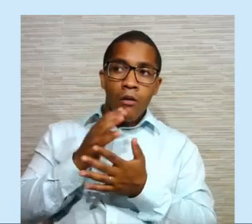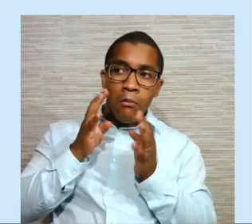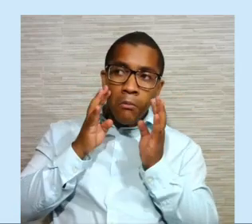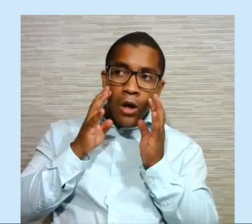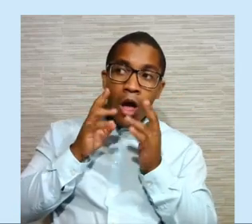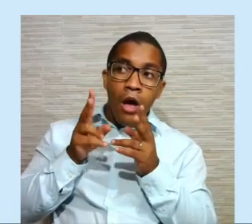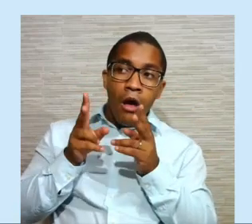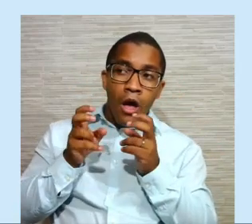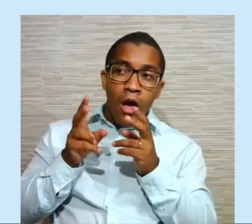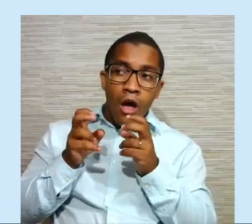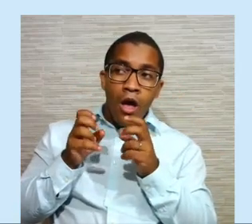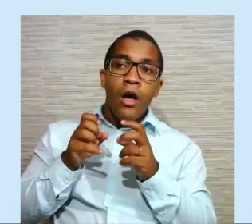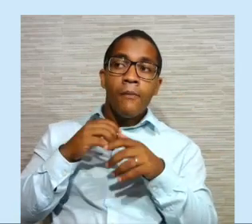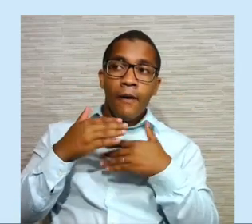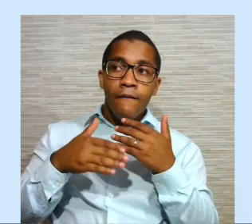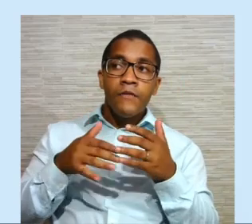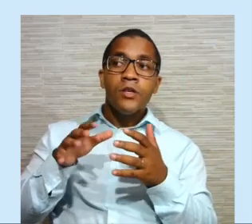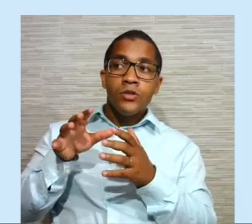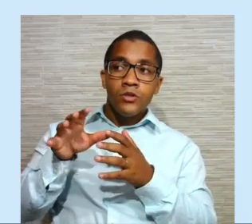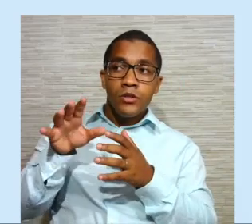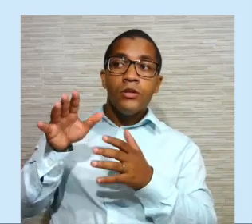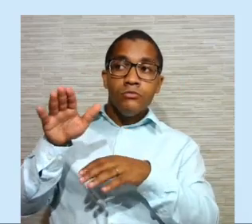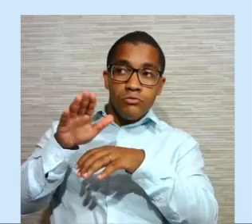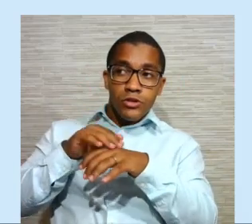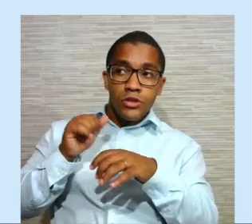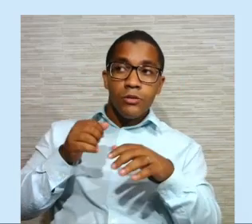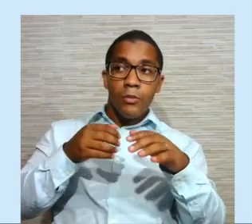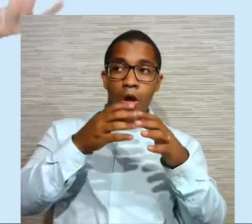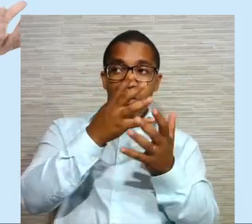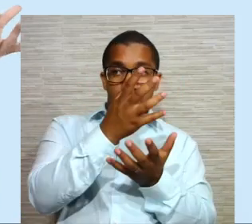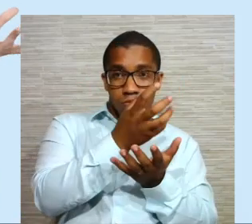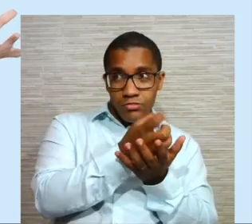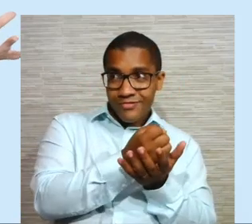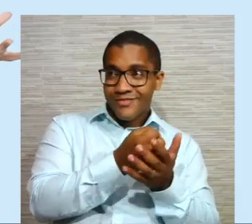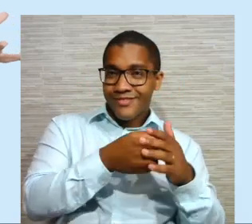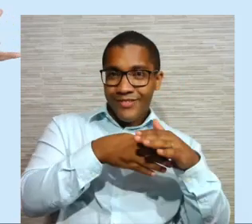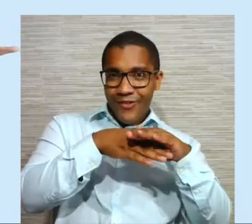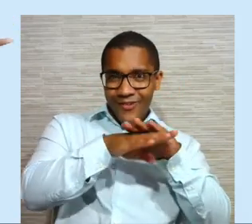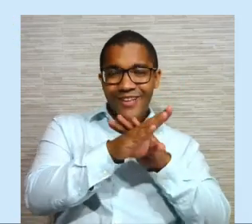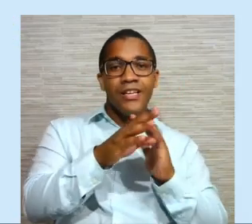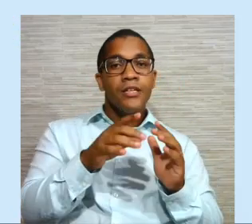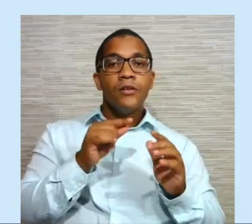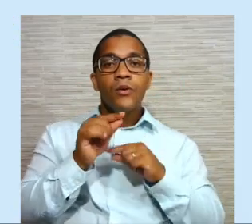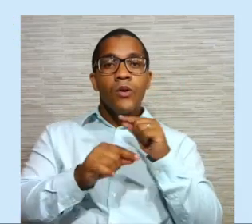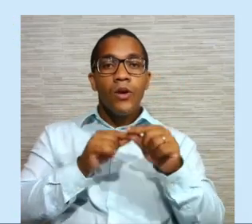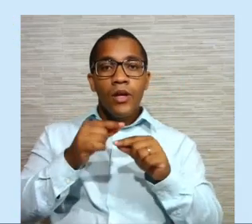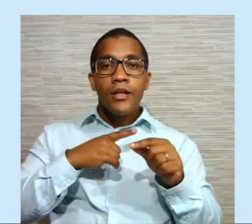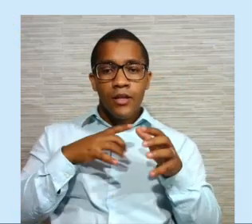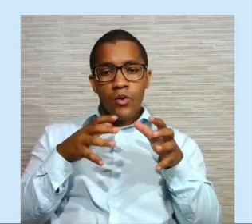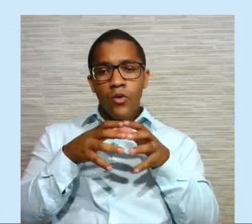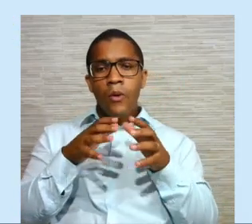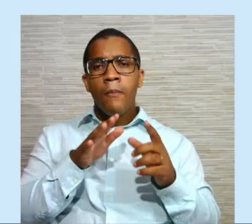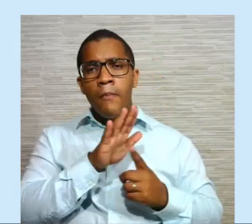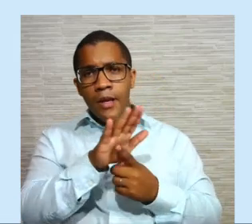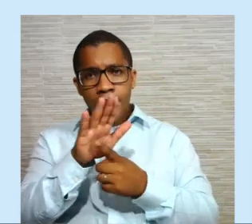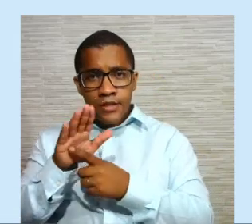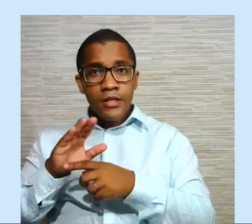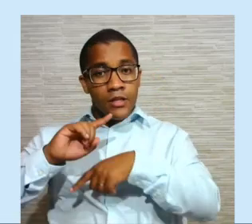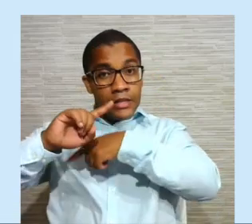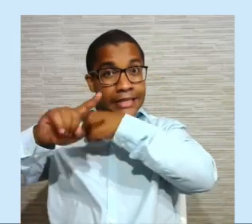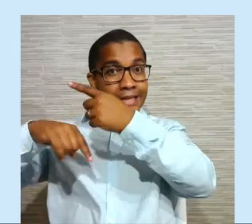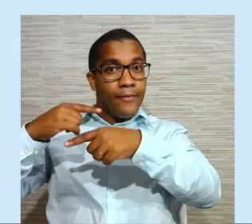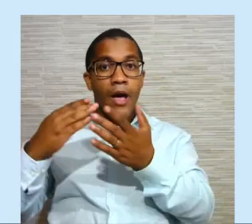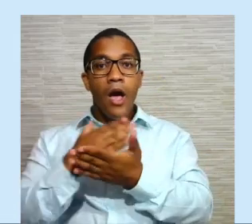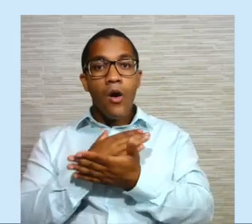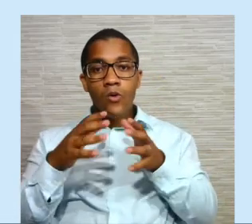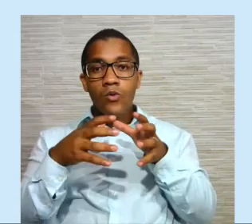porque o Abril pro Rock, ele começou também, ele ganhou uma fama no início de lançar muitas bandas, né, muitos nomes, muitas bandas depois